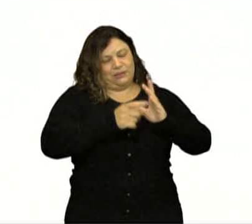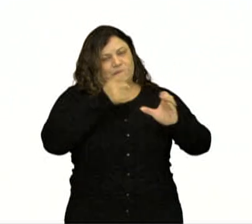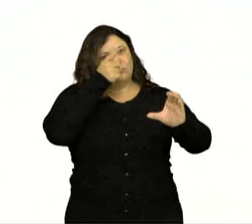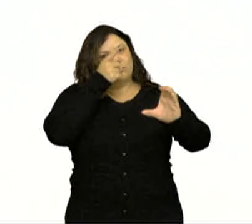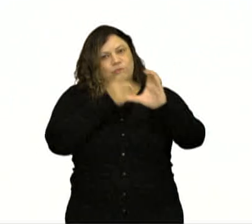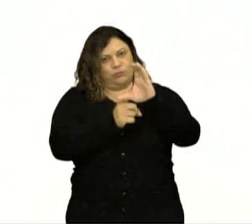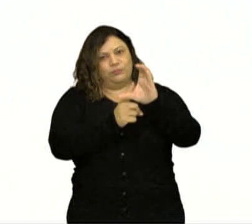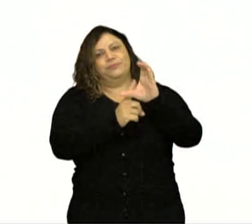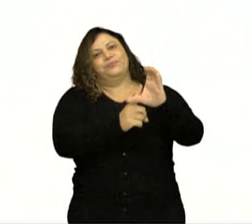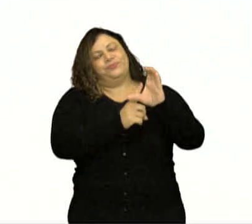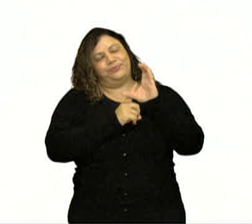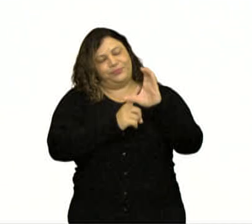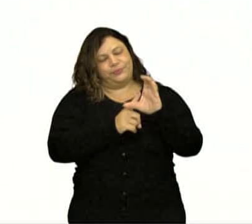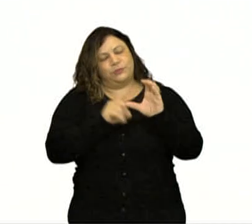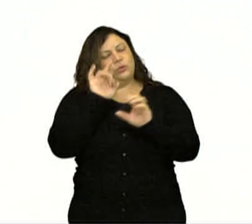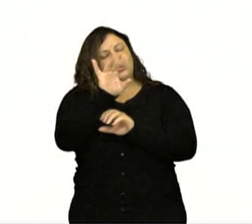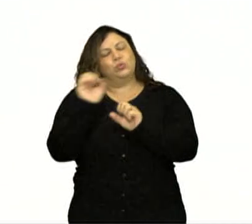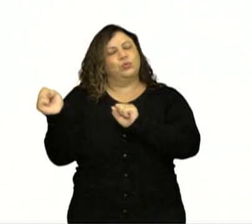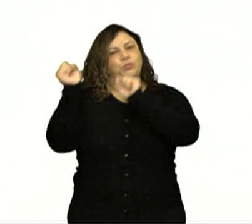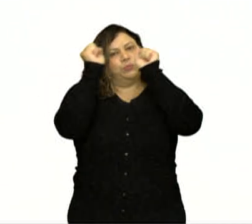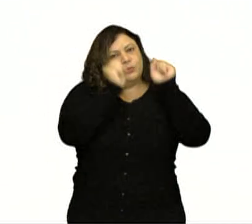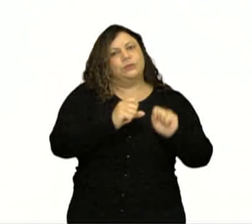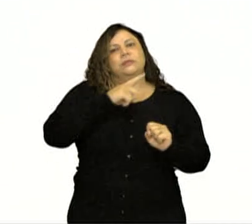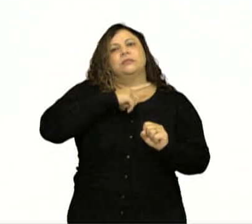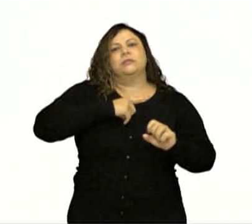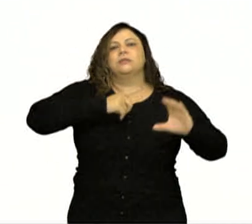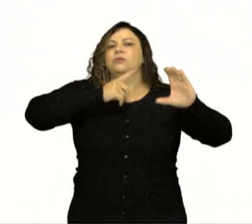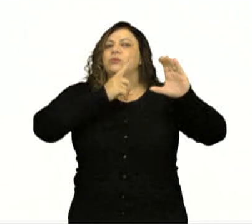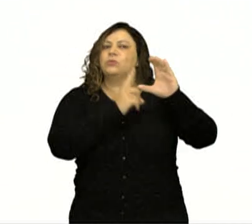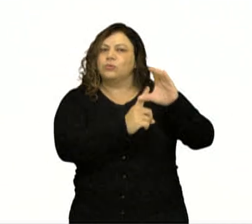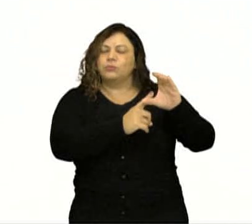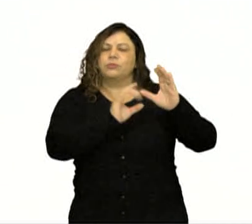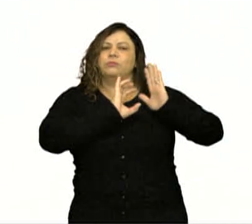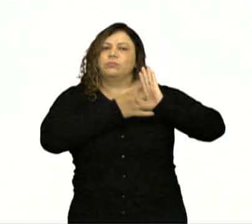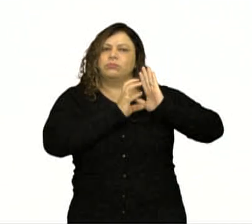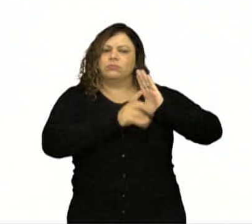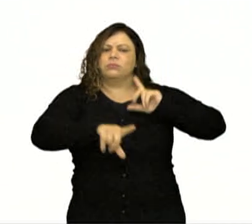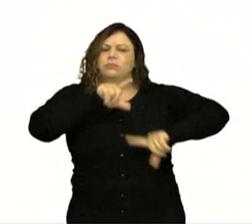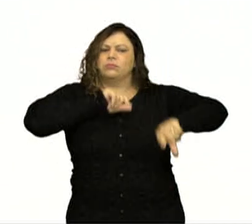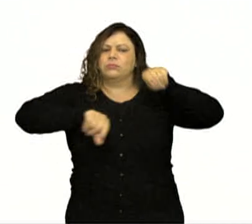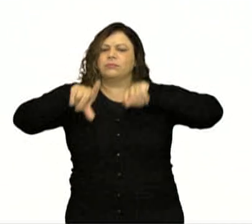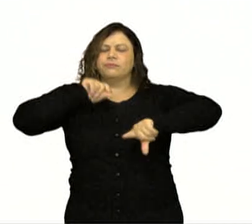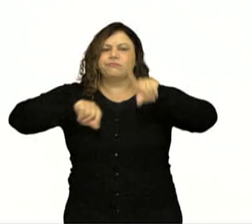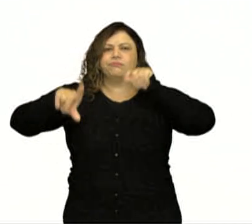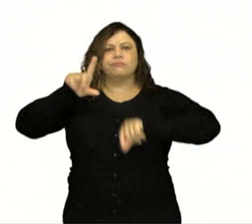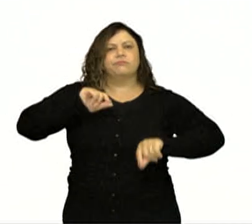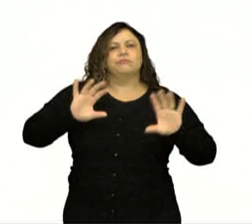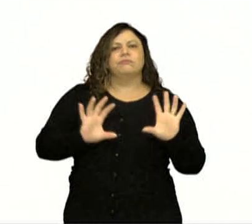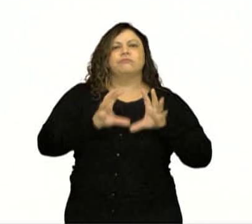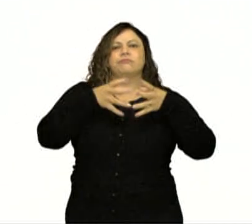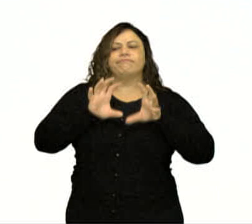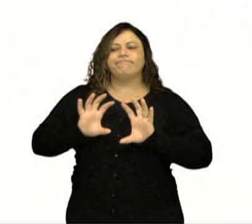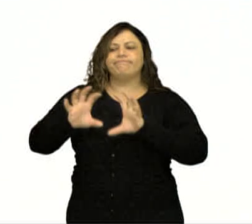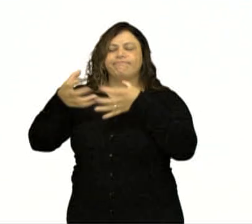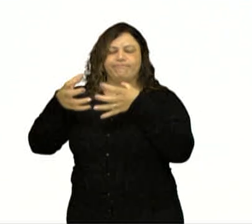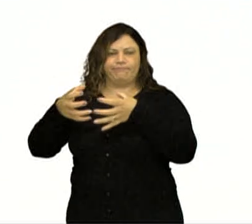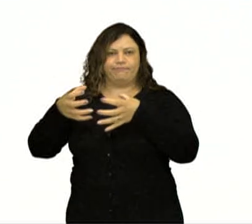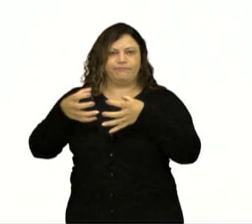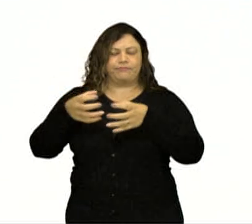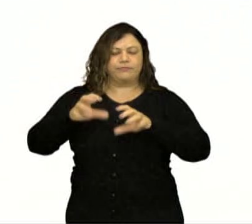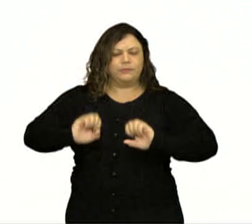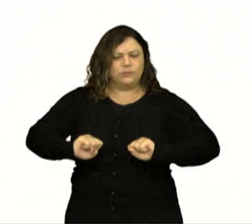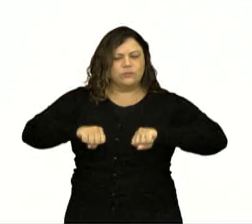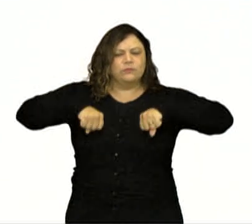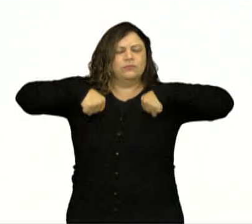Comunista. Só poderia haver o Partido Comunista e esse partido tomava as decisões. Coletivização forçada do campo